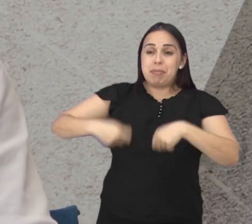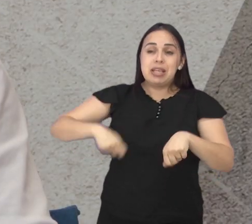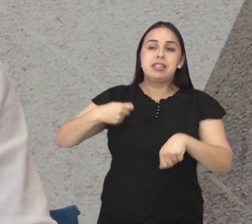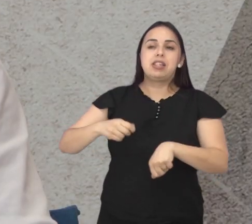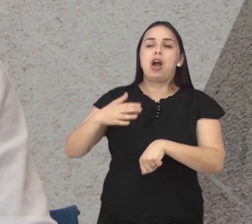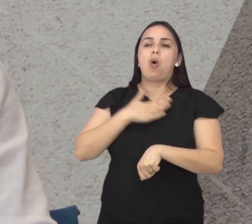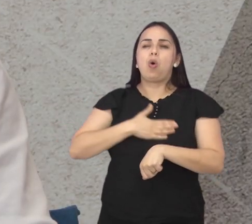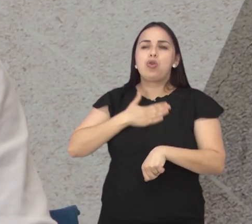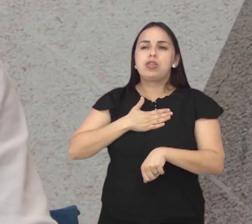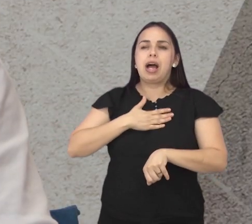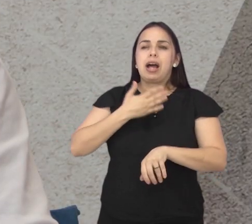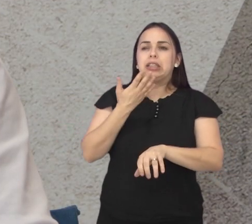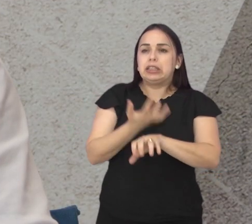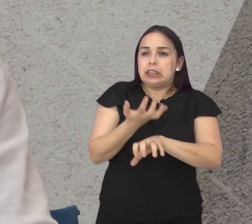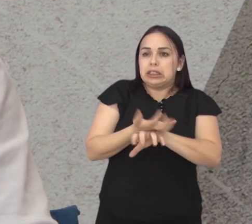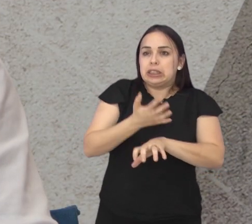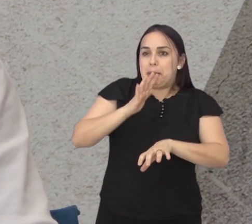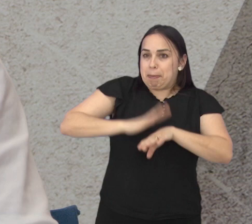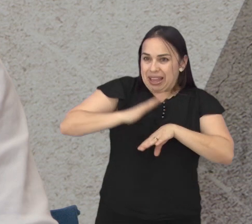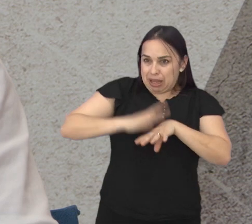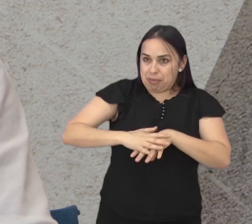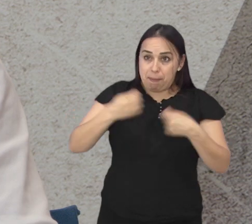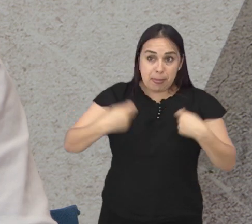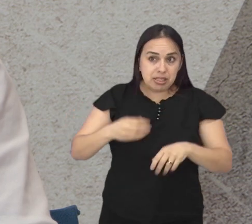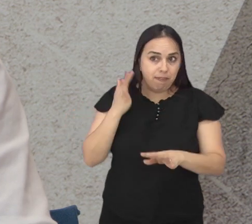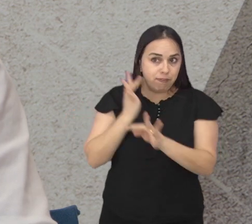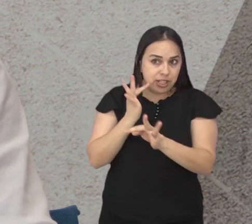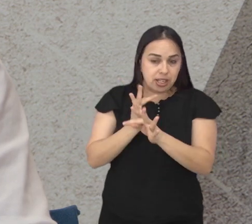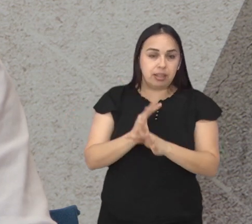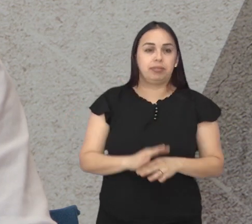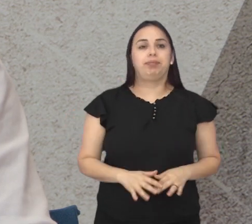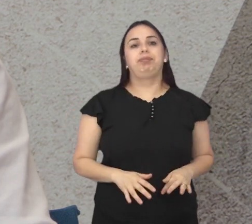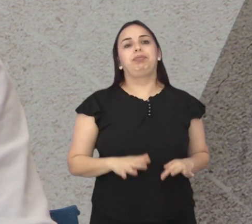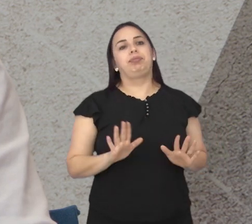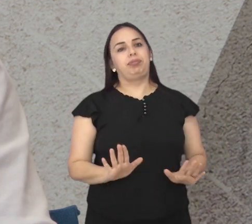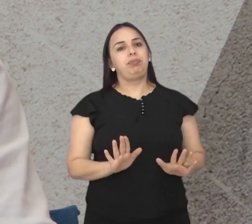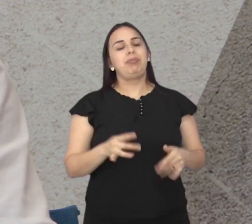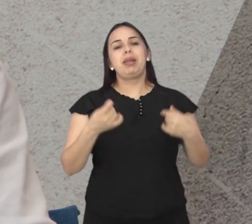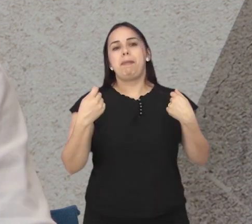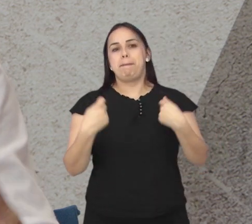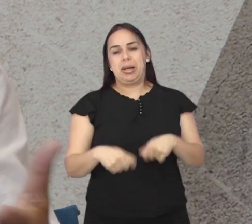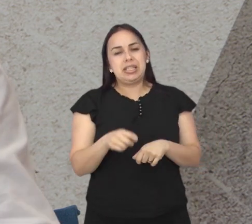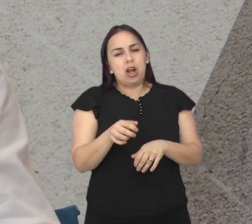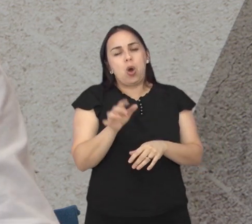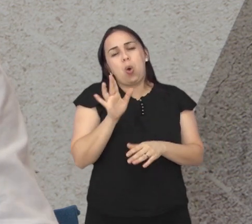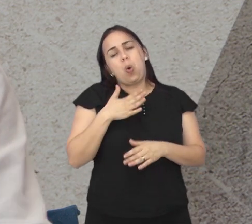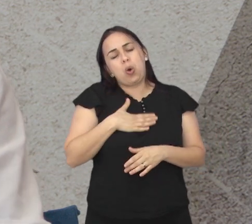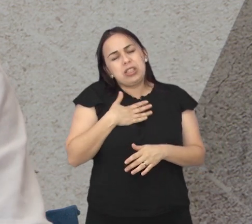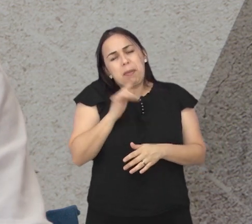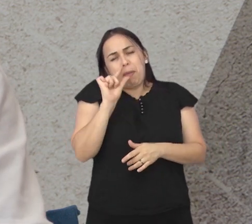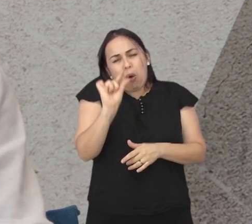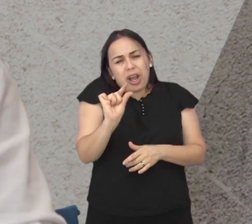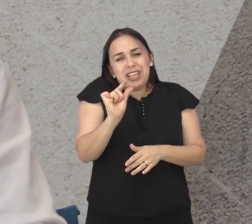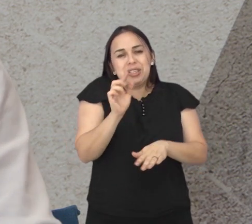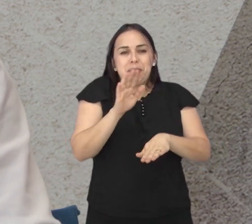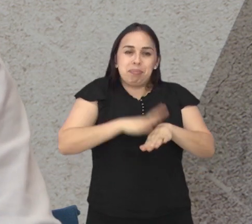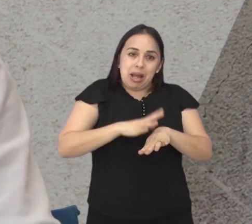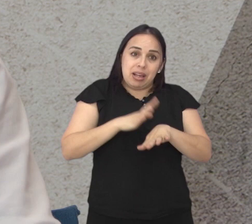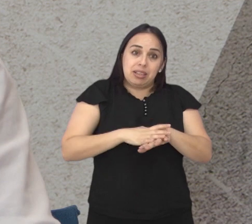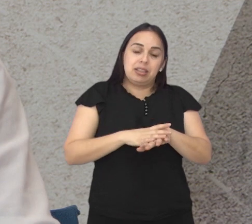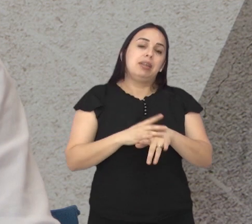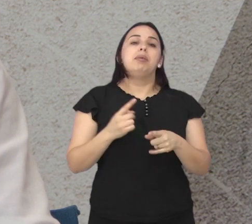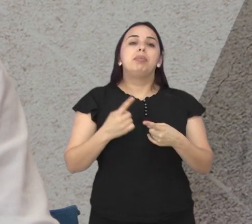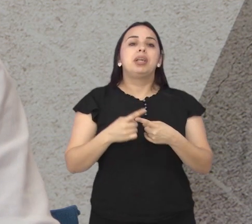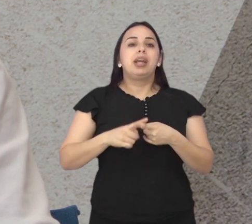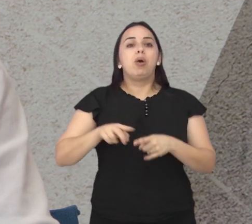de física, de química. É aquilo que eu falei para vocês, todo profissional de exatas tem que gostar, nem que seja um pouquinho de matemática, né?